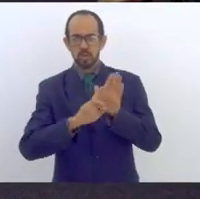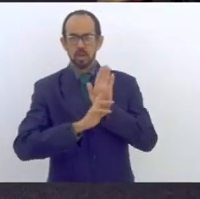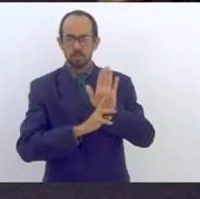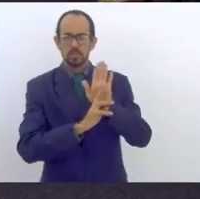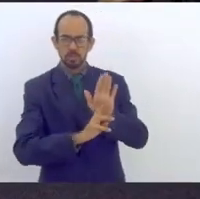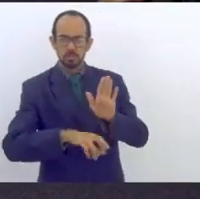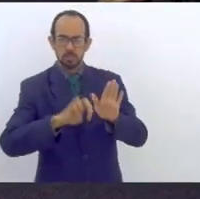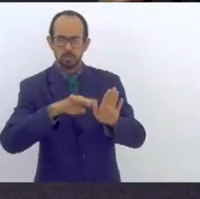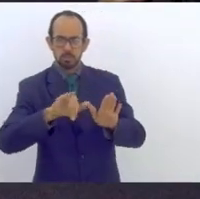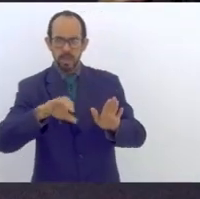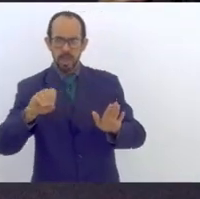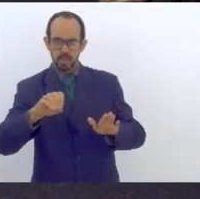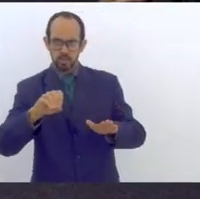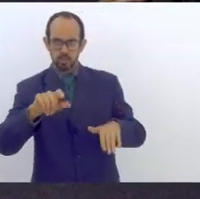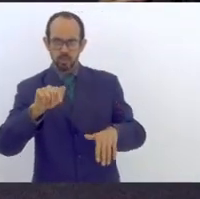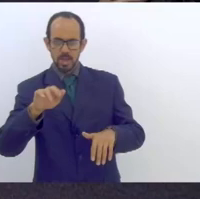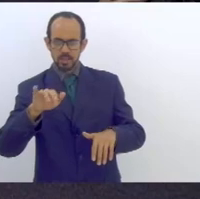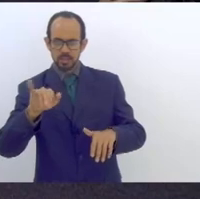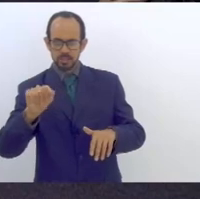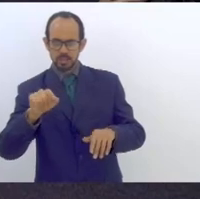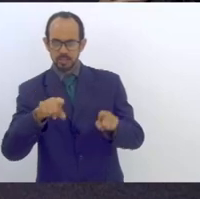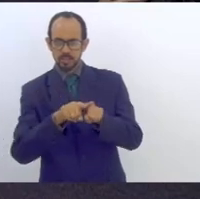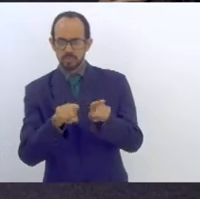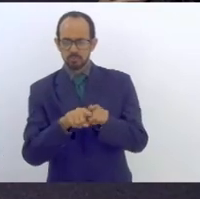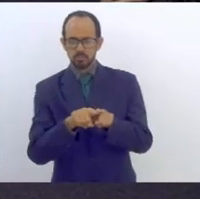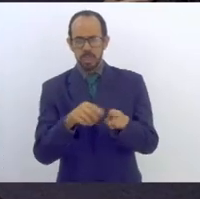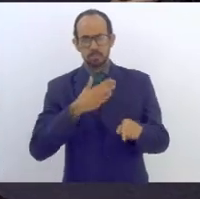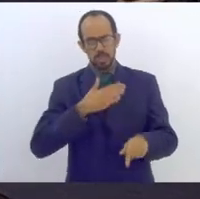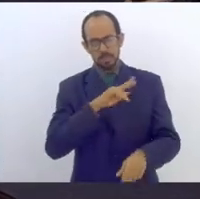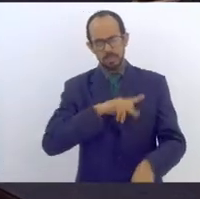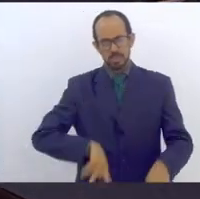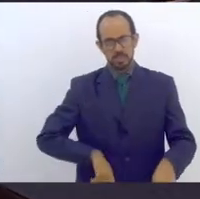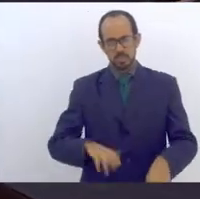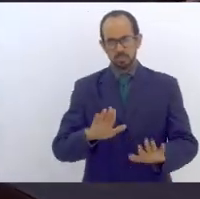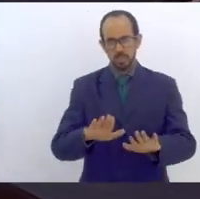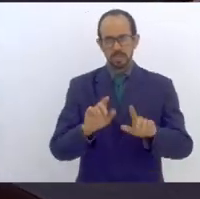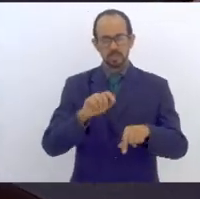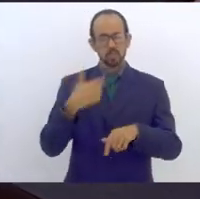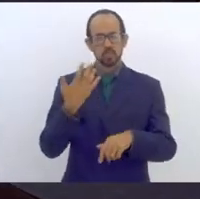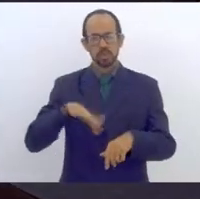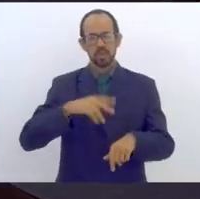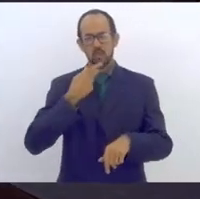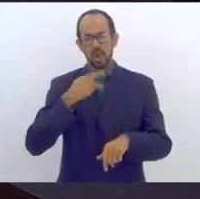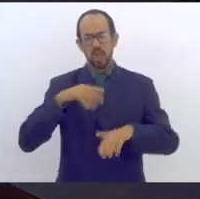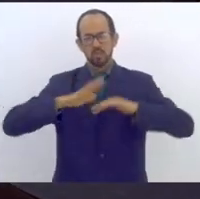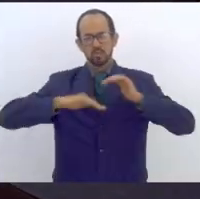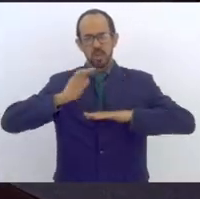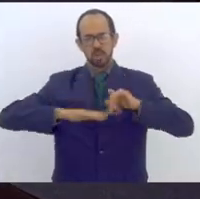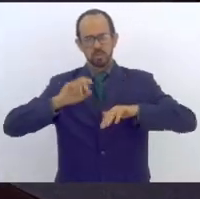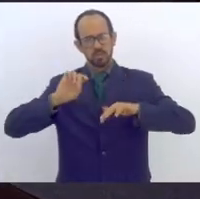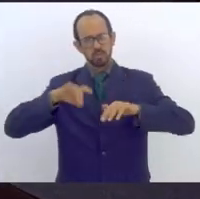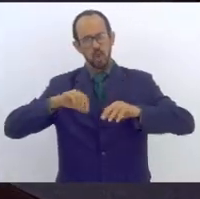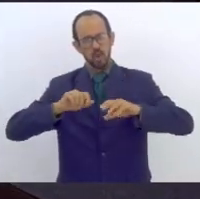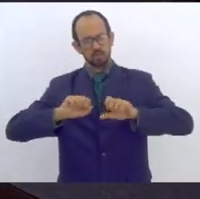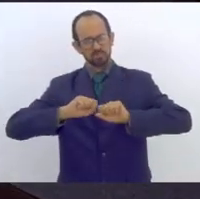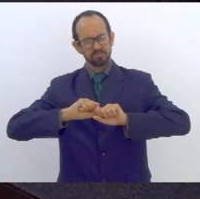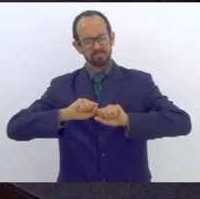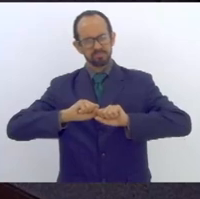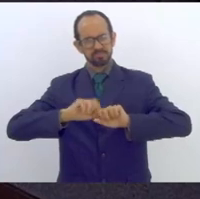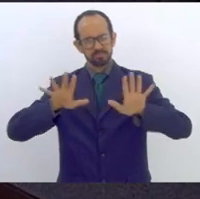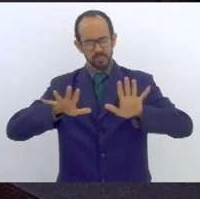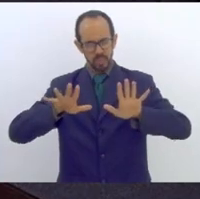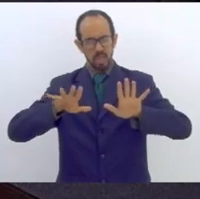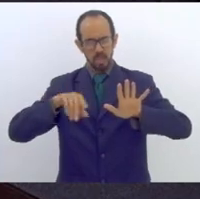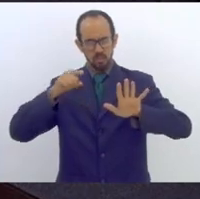presidente Rift não ia falar dos cargos mas vou dar uma pincelada aqui já que ele falou da